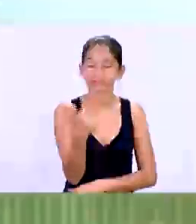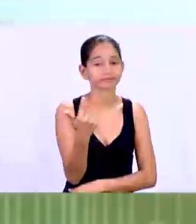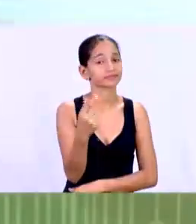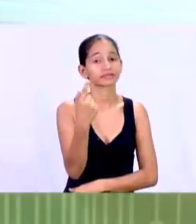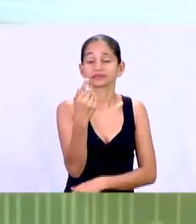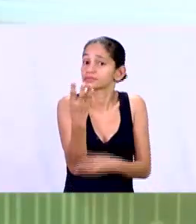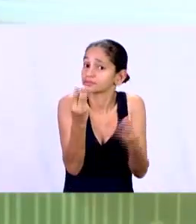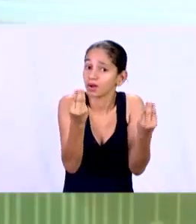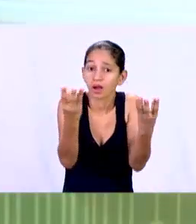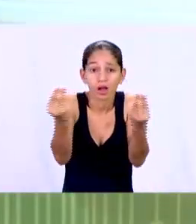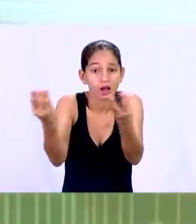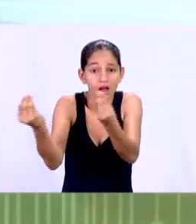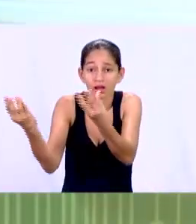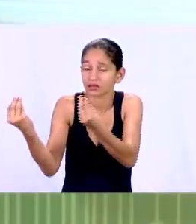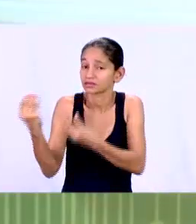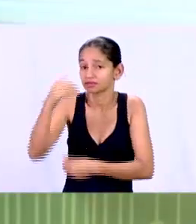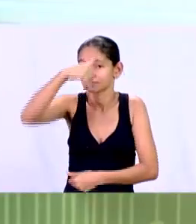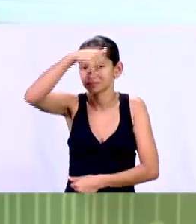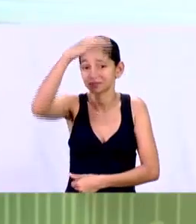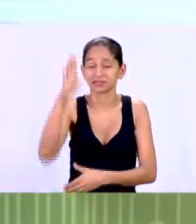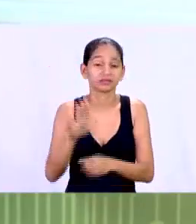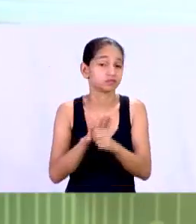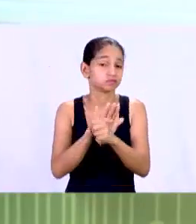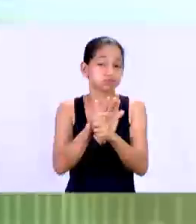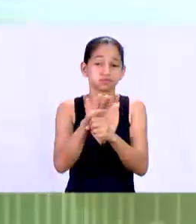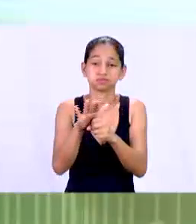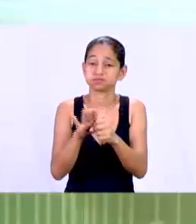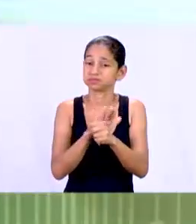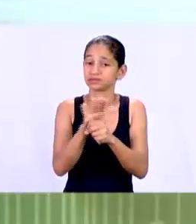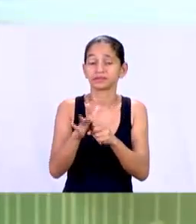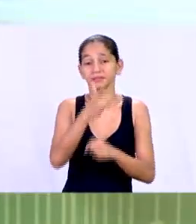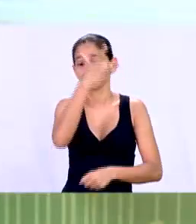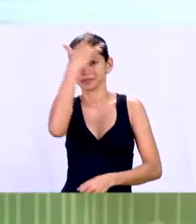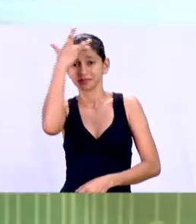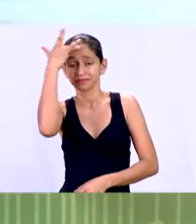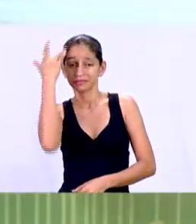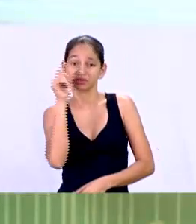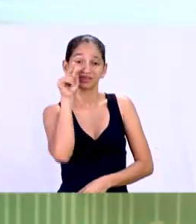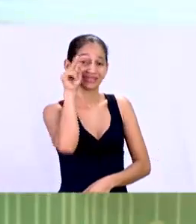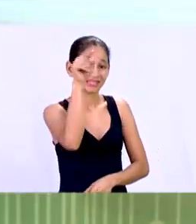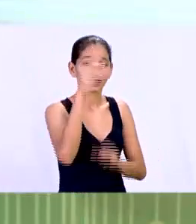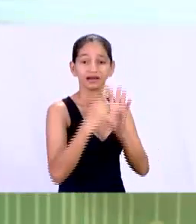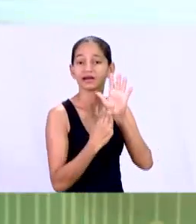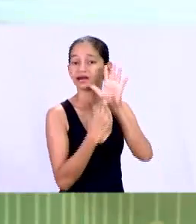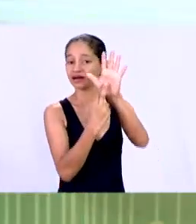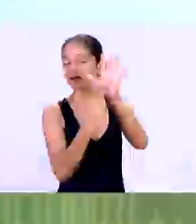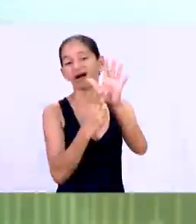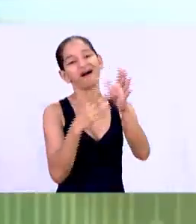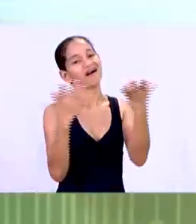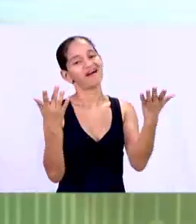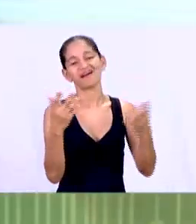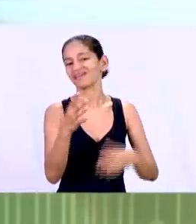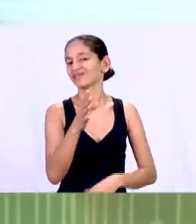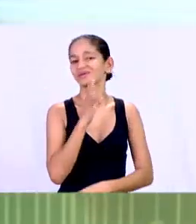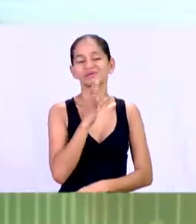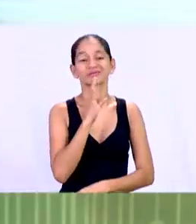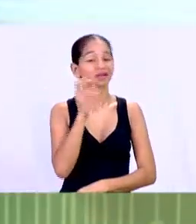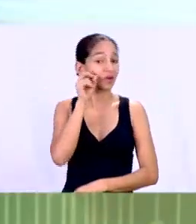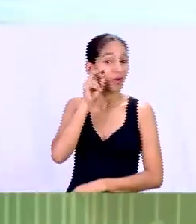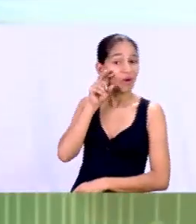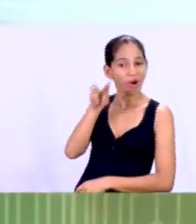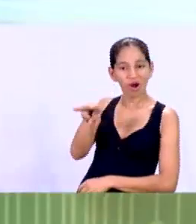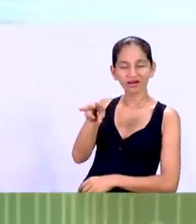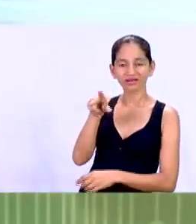milhares de brasileiros, né? Só que, por exemplo, as pessoas que estão nos representando, elas não conseguem ter essa alteridade. Elas